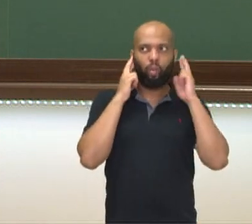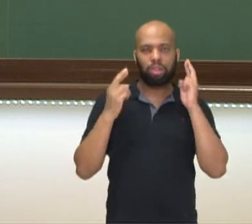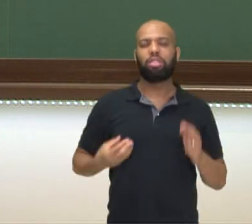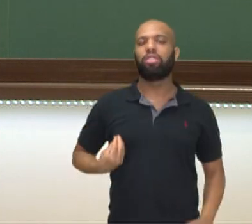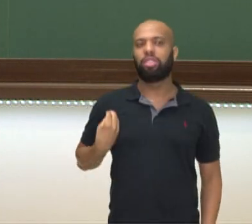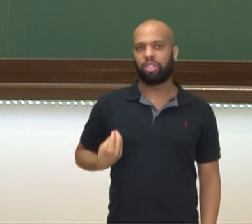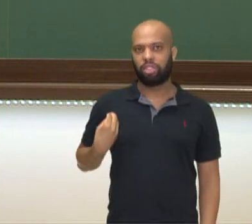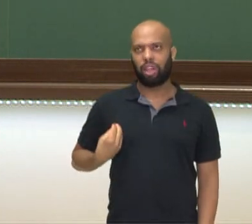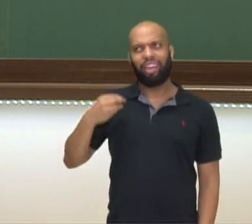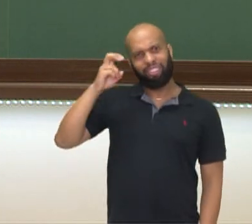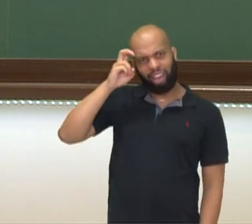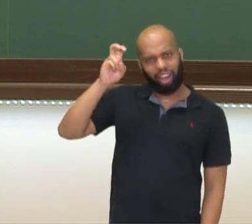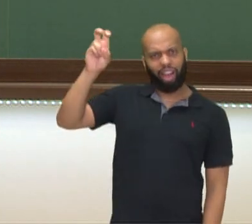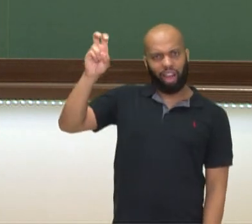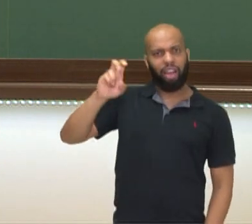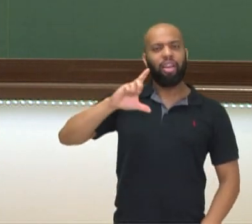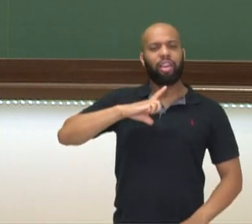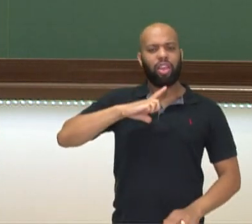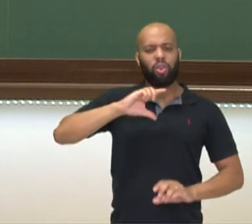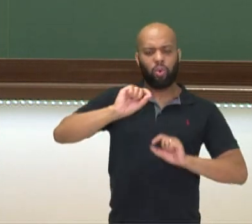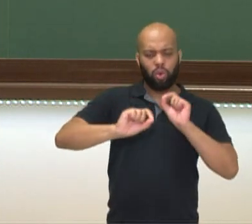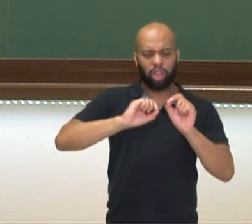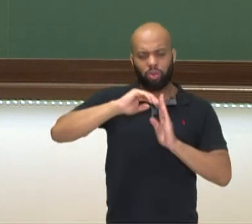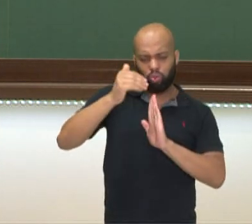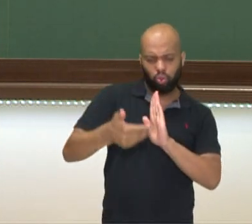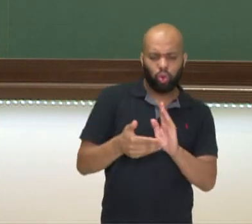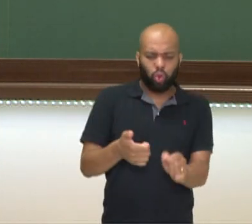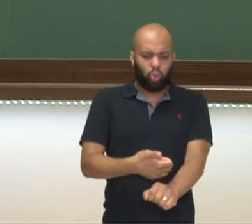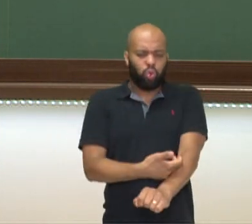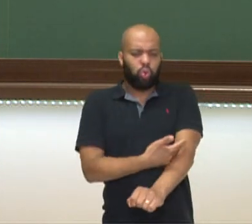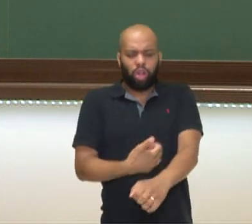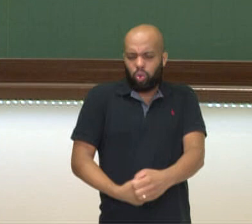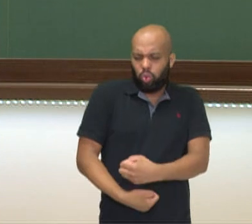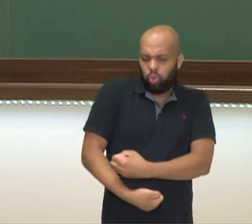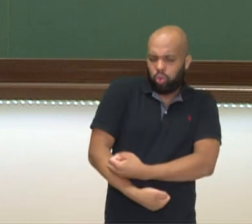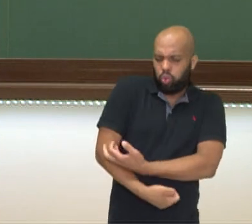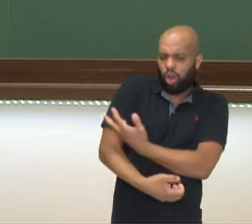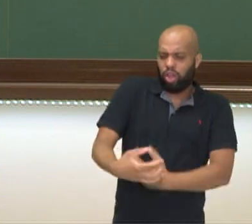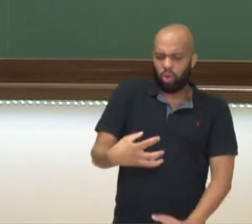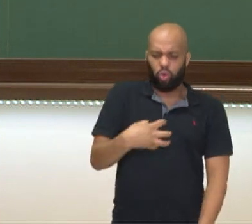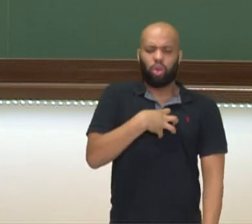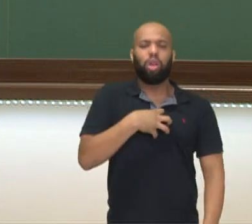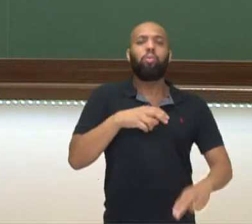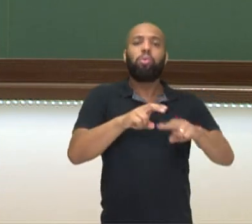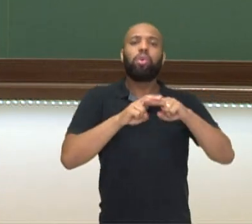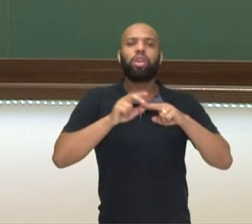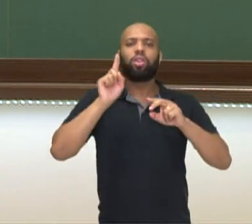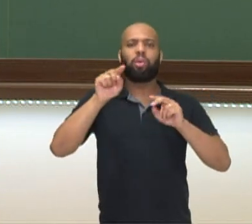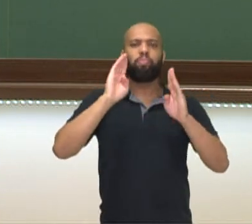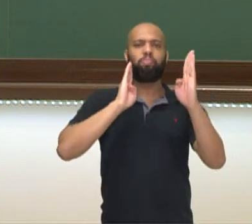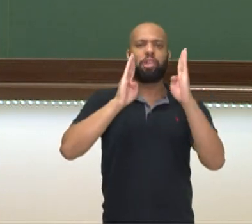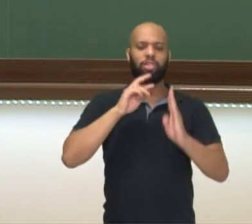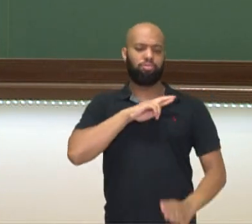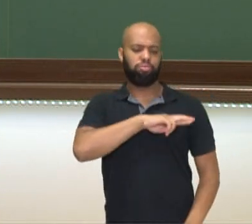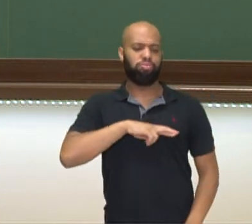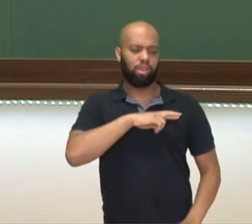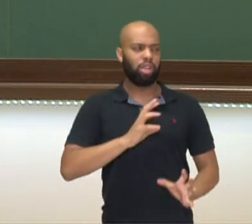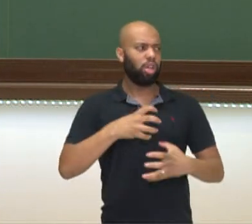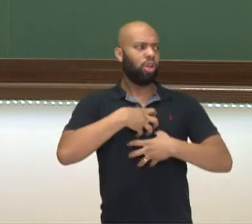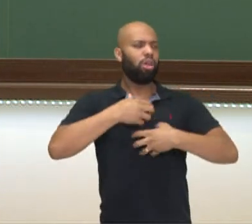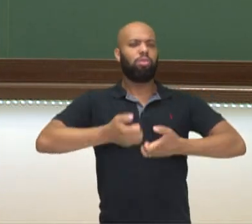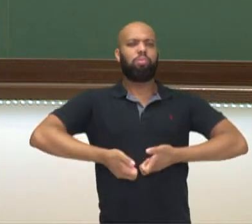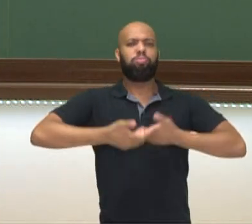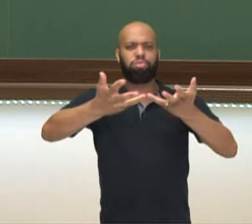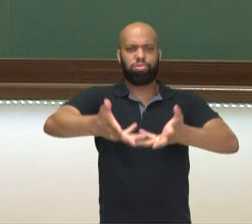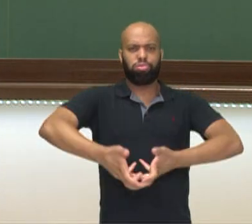genial. Então, toda essa carga sentimental é transbordada, por isso o romantismo é um sentimentalismo